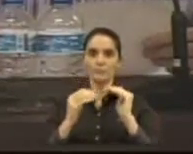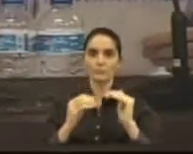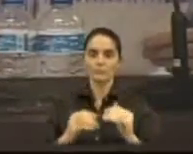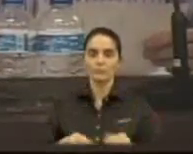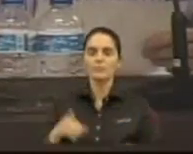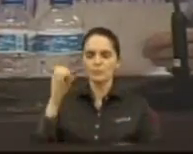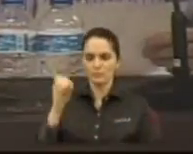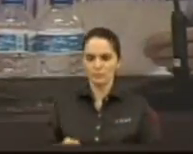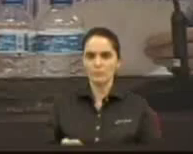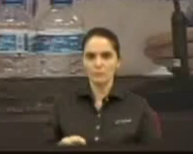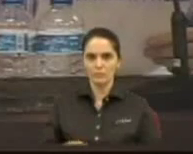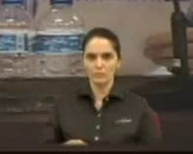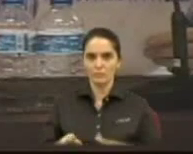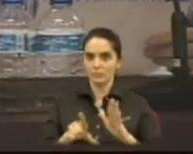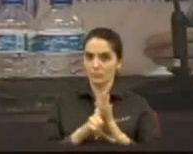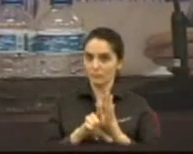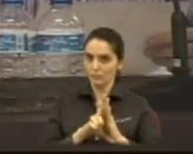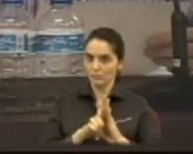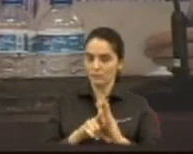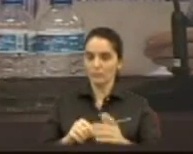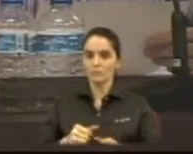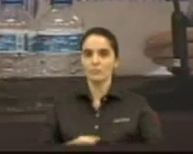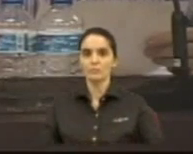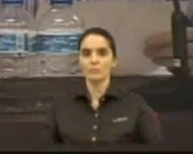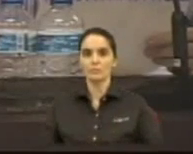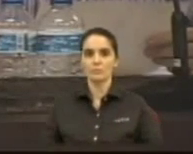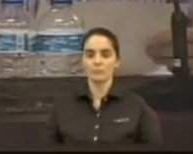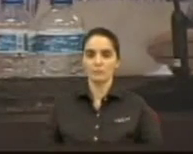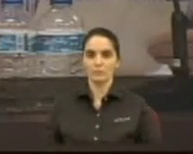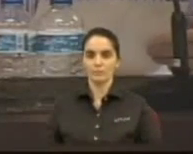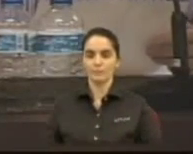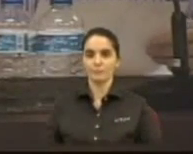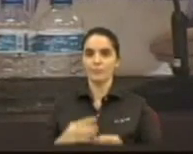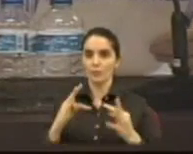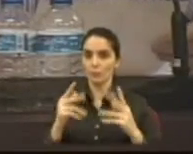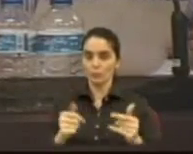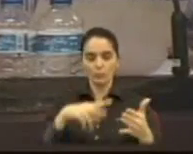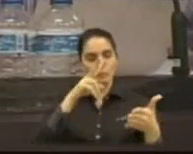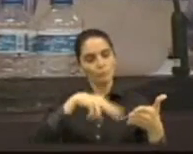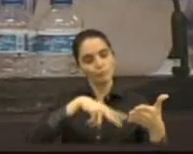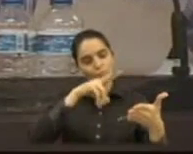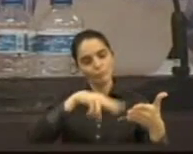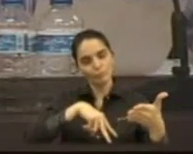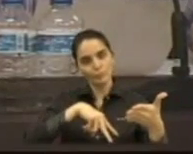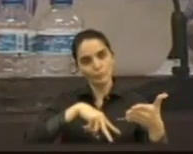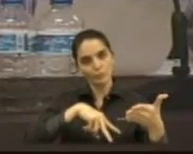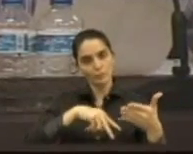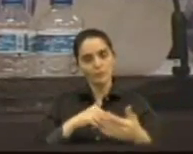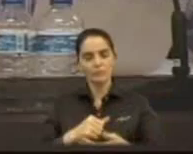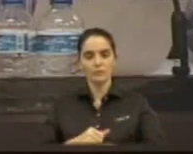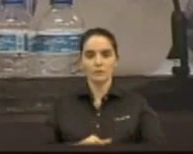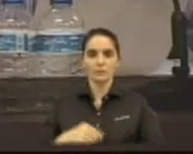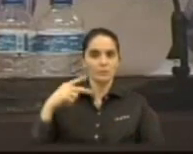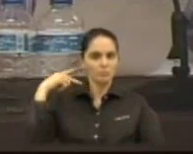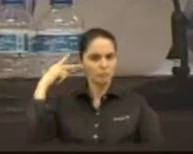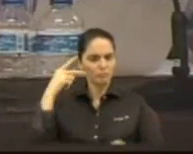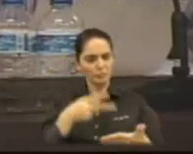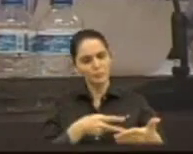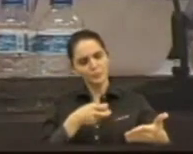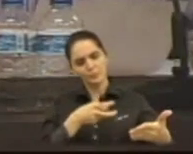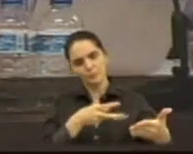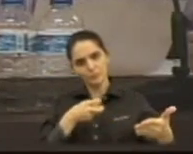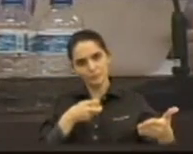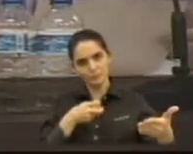e legal. É o meu parecer favorável para ser devidamente conhecido e analisado pelos demais excelentíssimos senhores vereadores